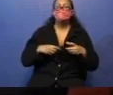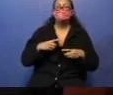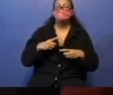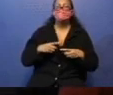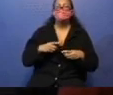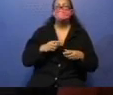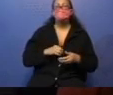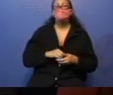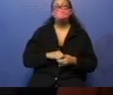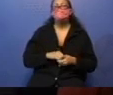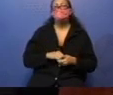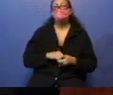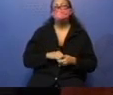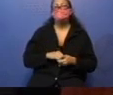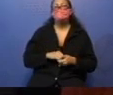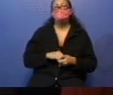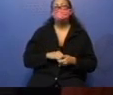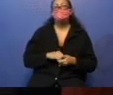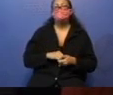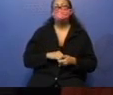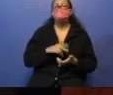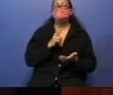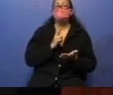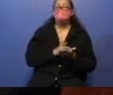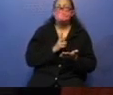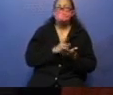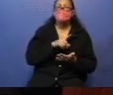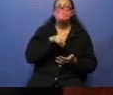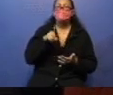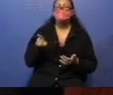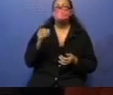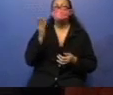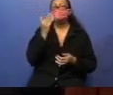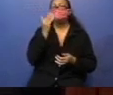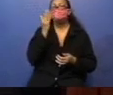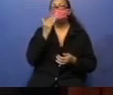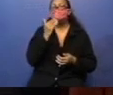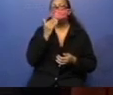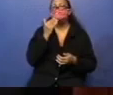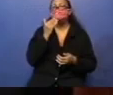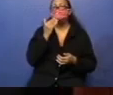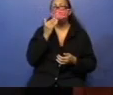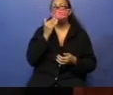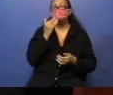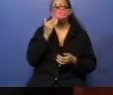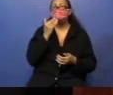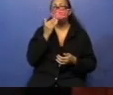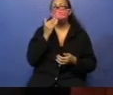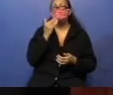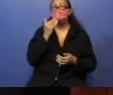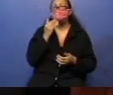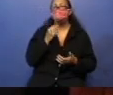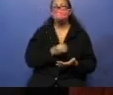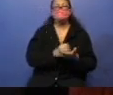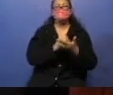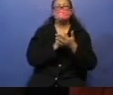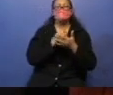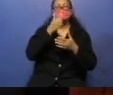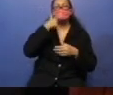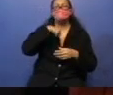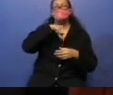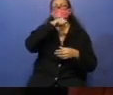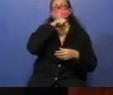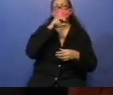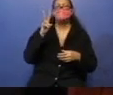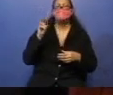vez que se alimentar, toda vez que for comer, lava. Ajuda também a mamãe, ajuda a